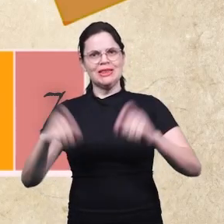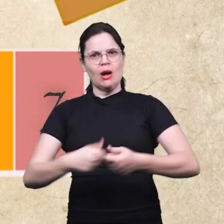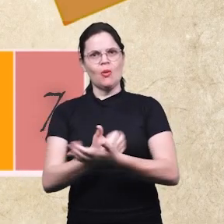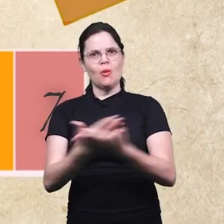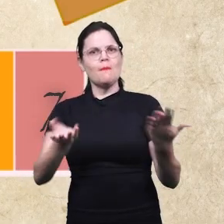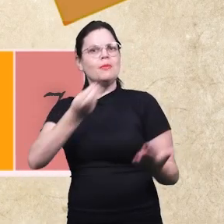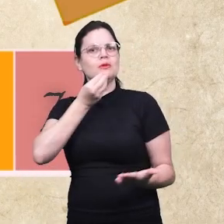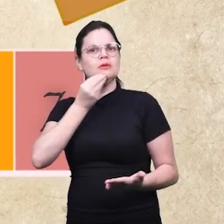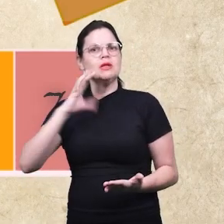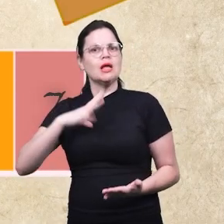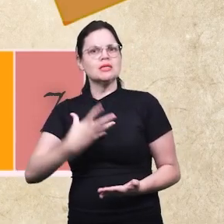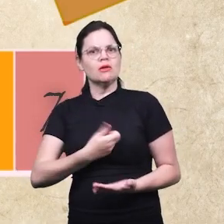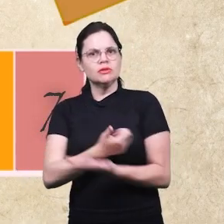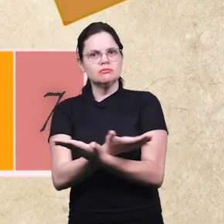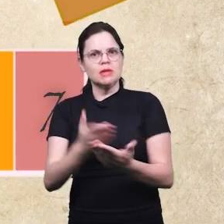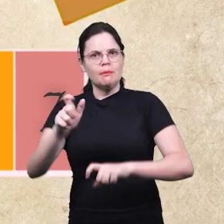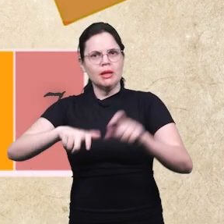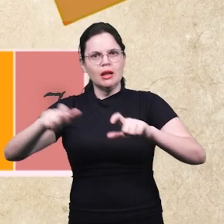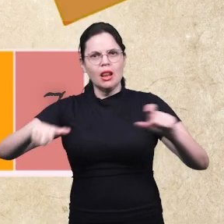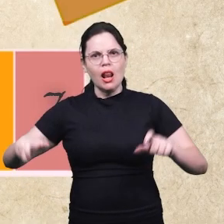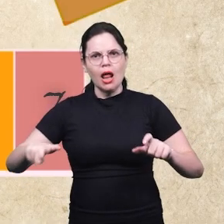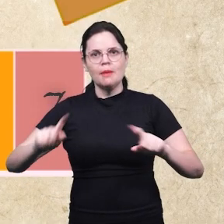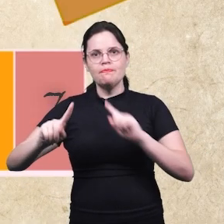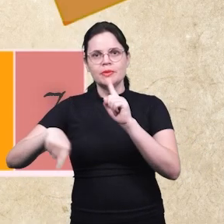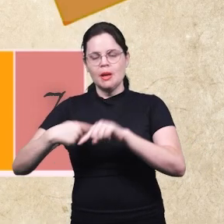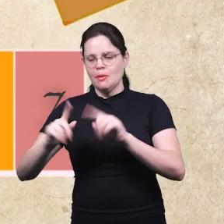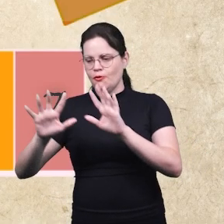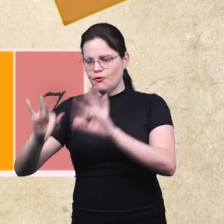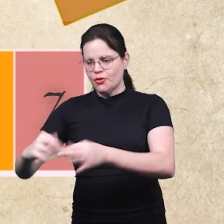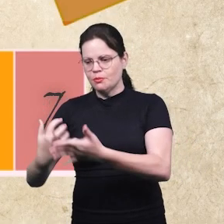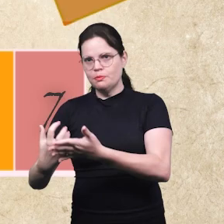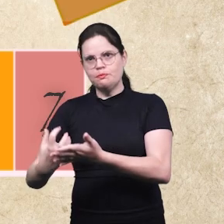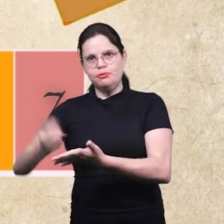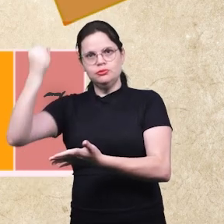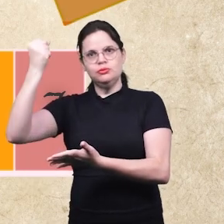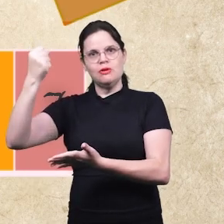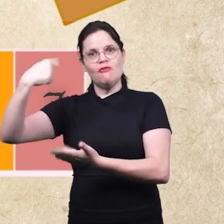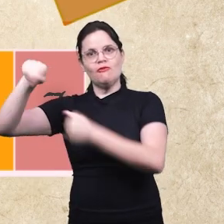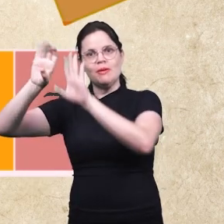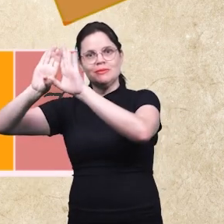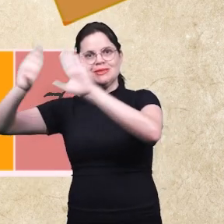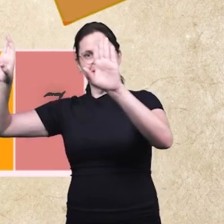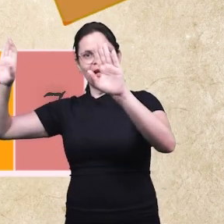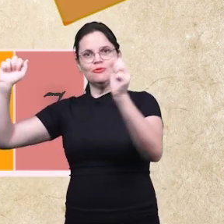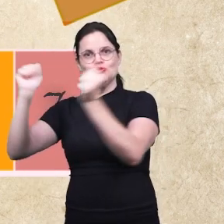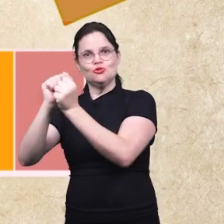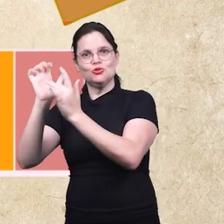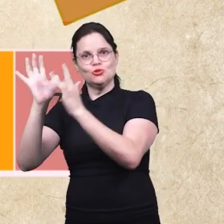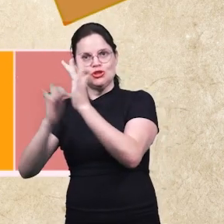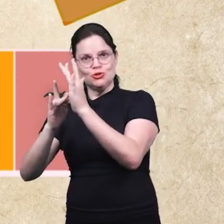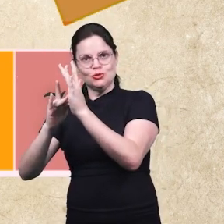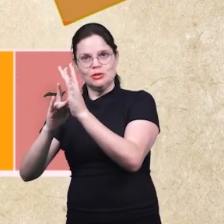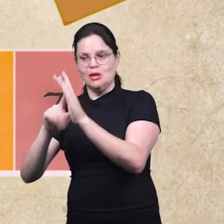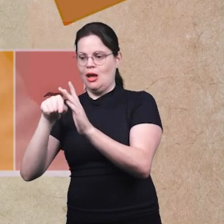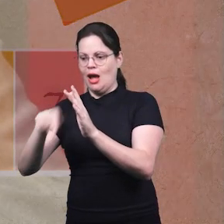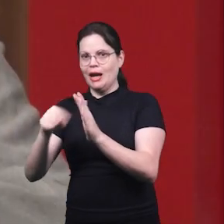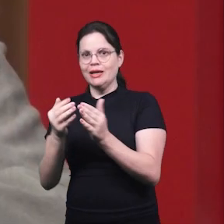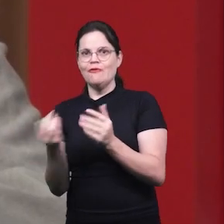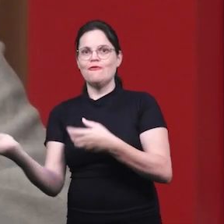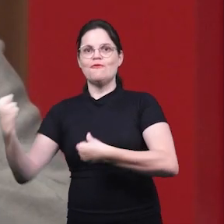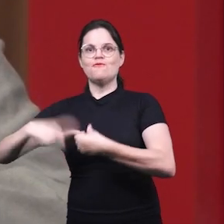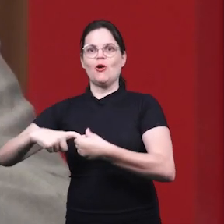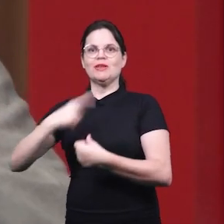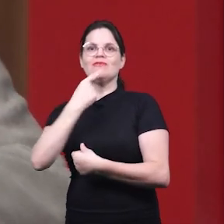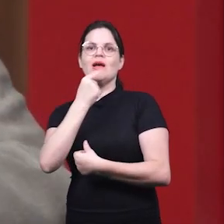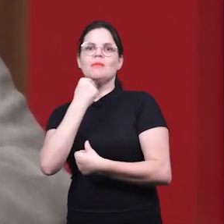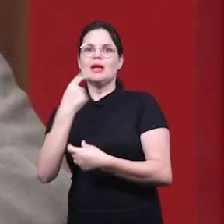Mais 7 anos, a última semana, que é a semana da grande tribulação, a igreja já está na eternidade. Acabou